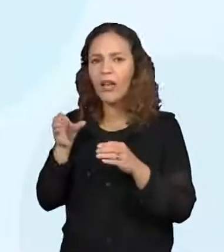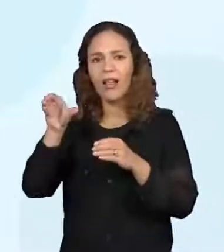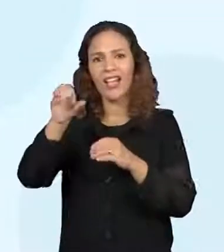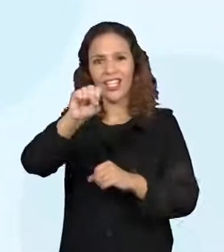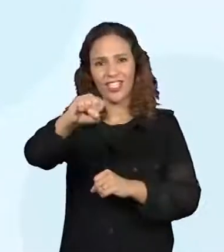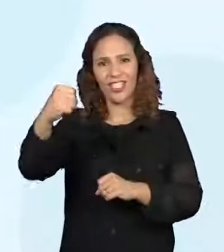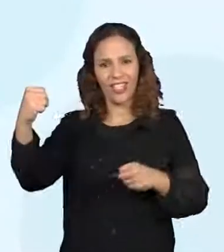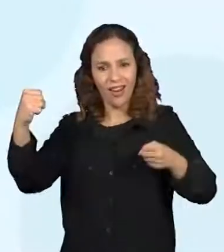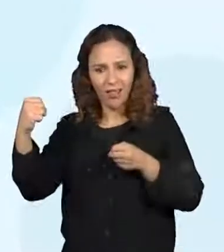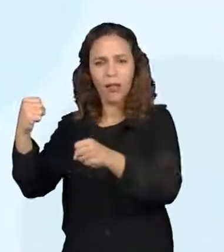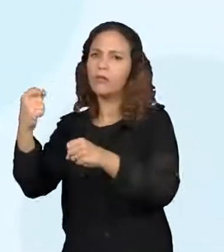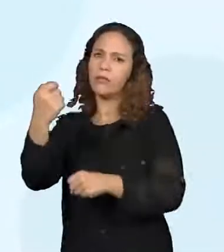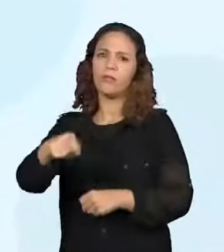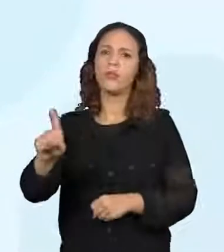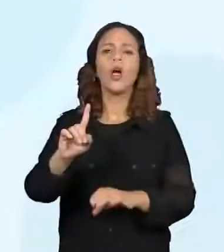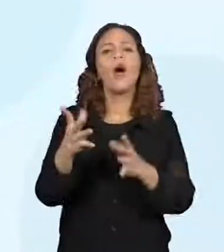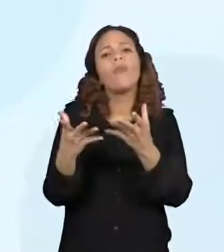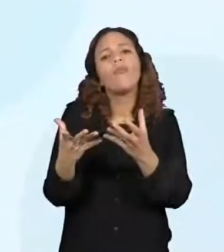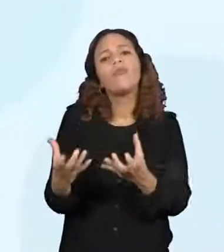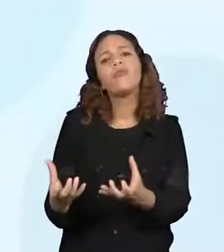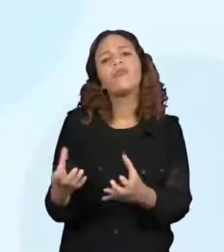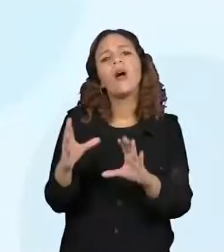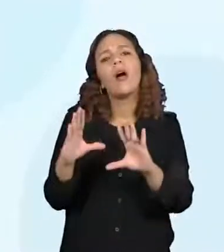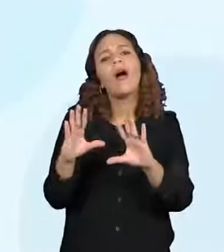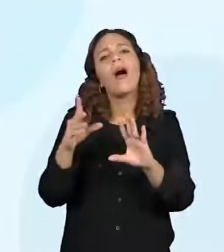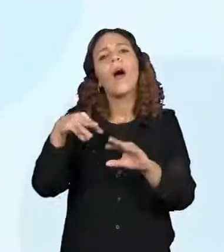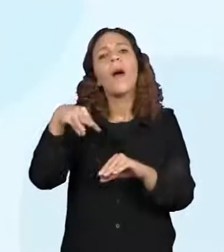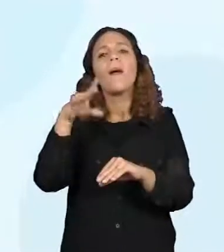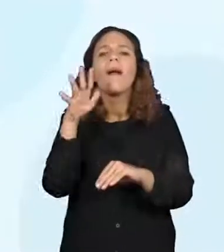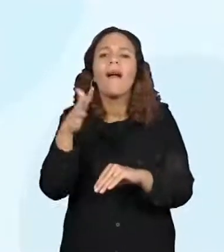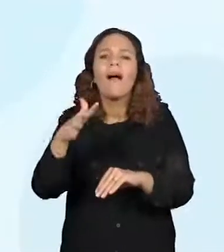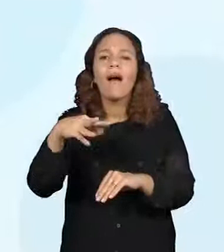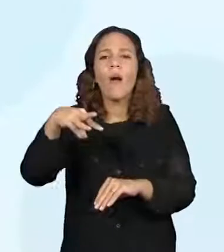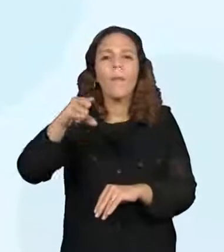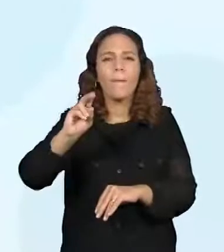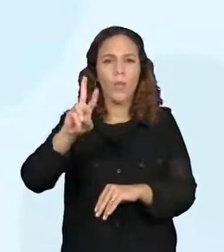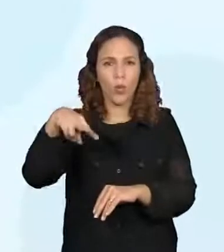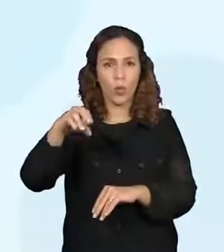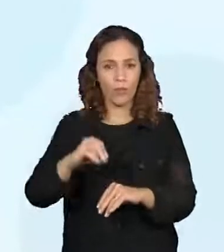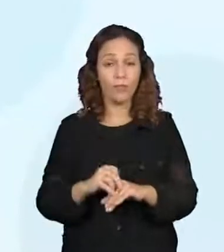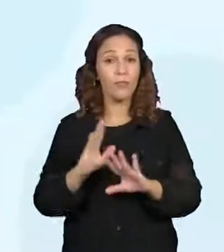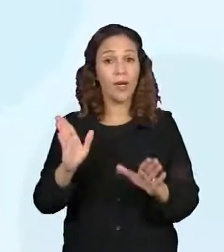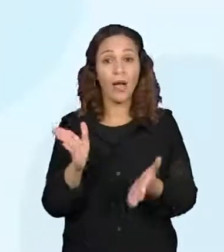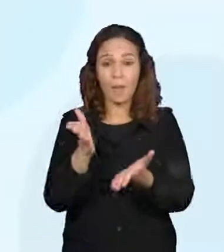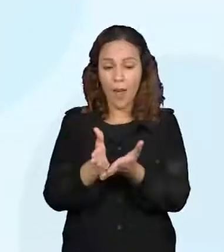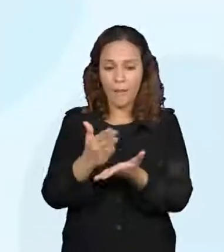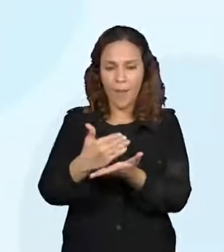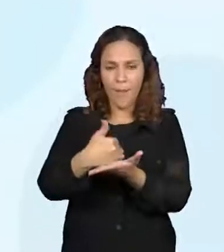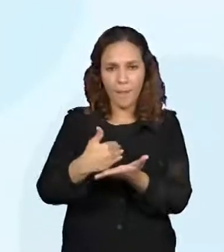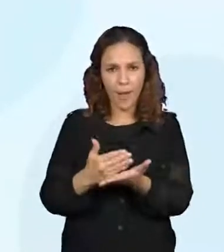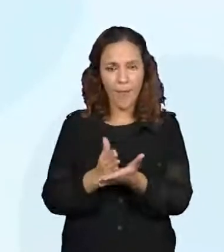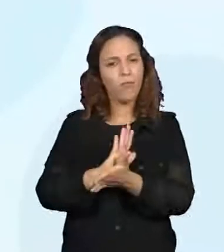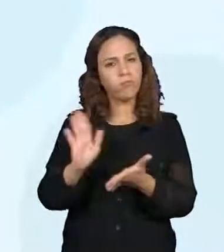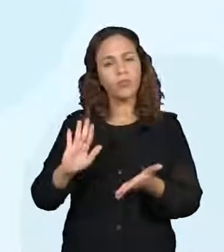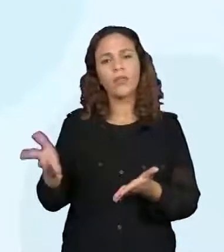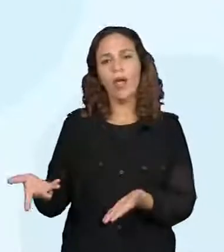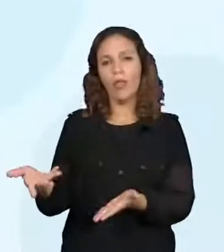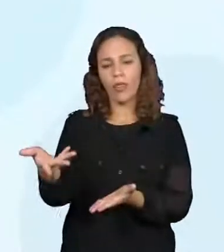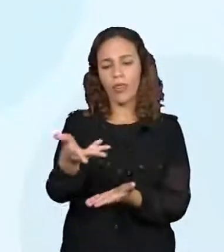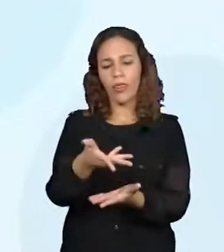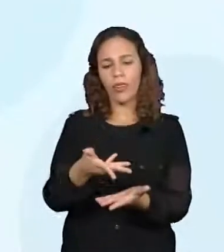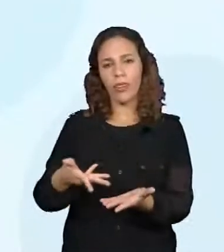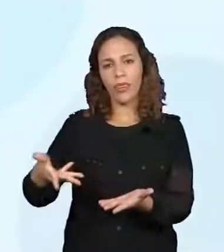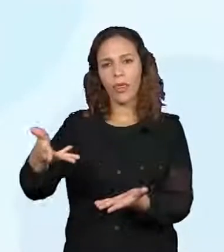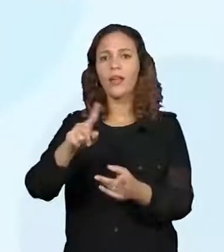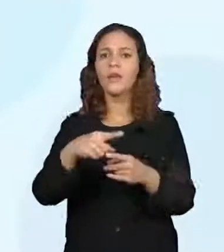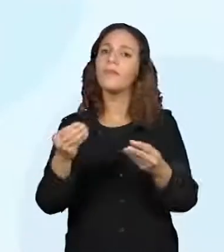deixar amornar. Corte o bolo em pedaços, regue com a calda e sirva em seguida. Aí vem outros